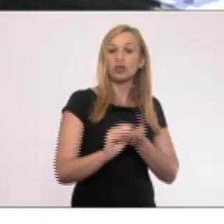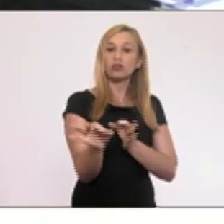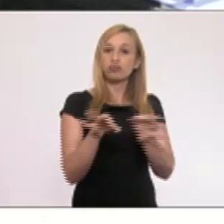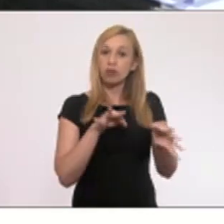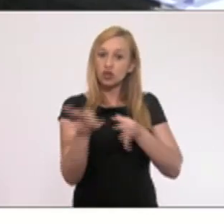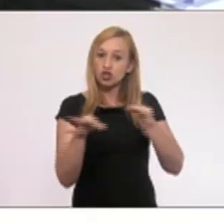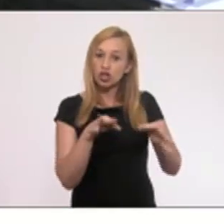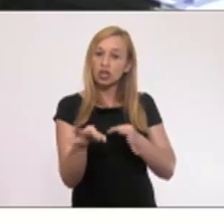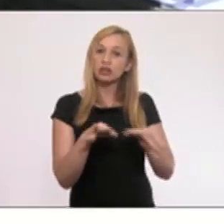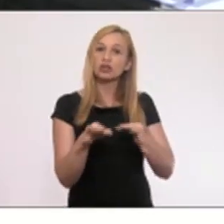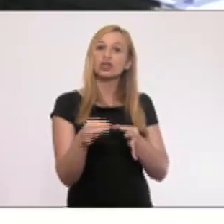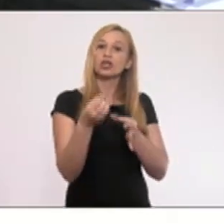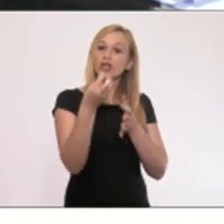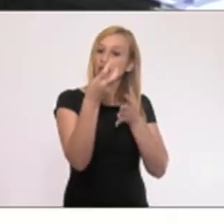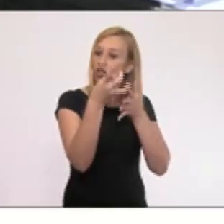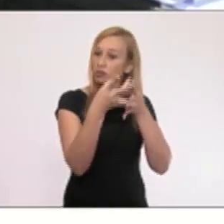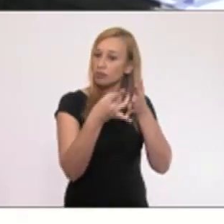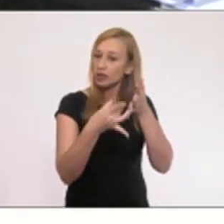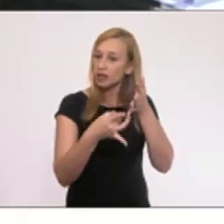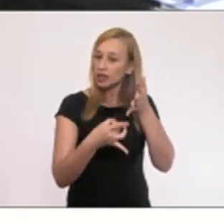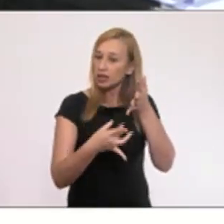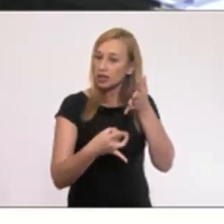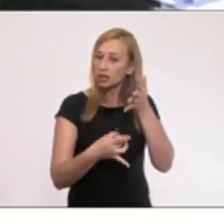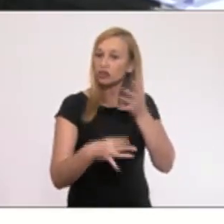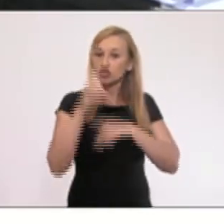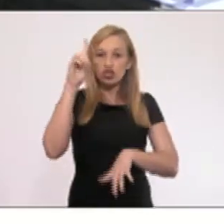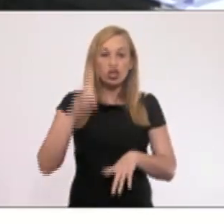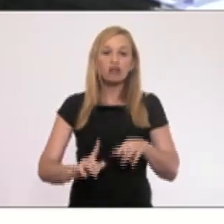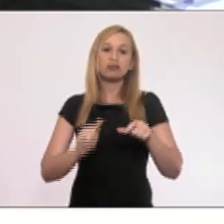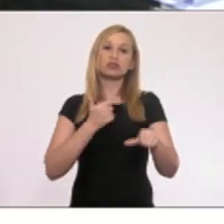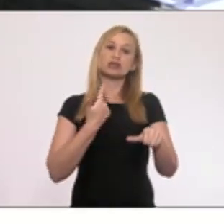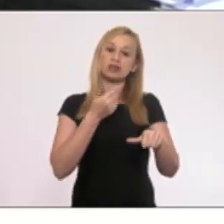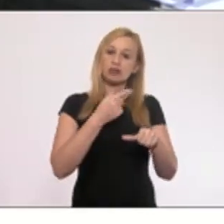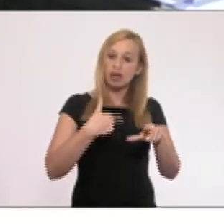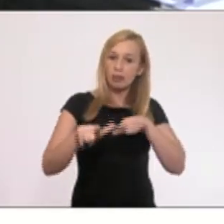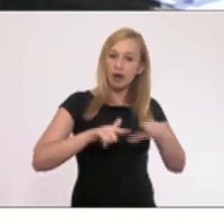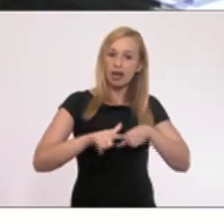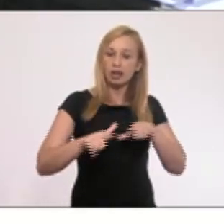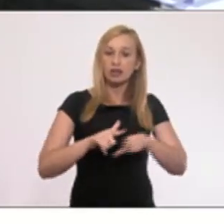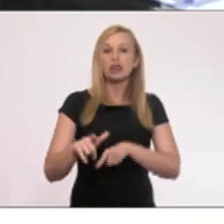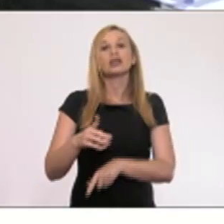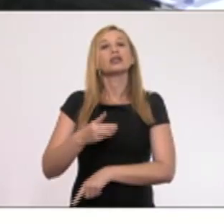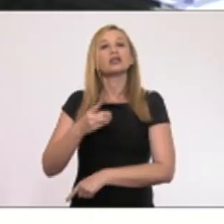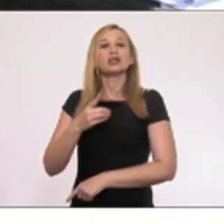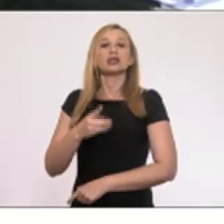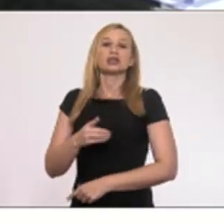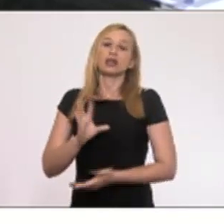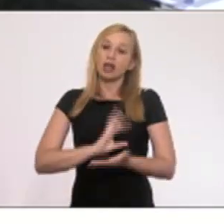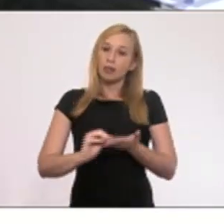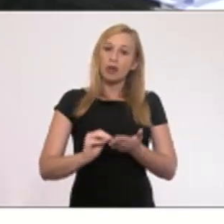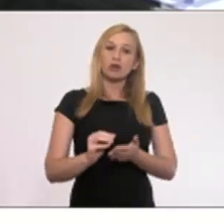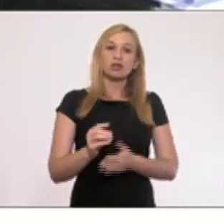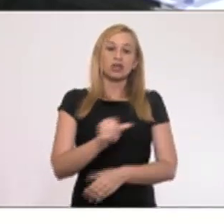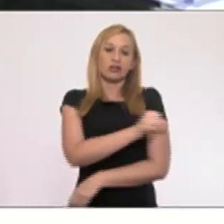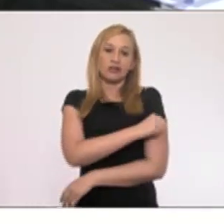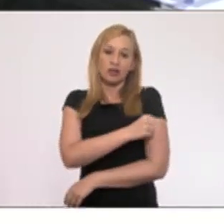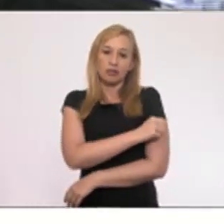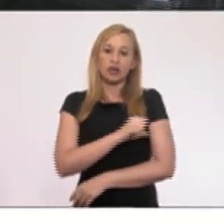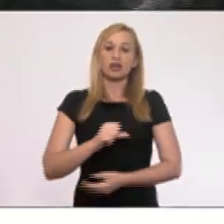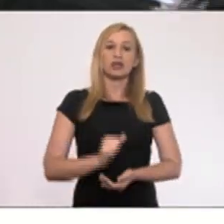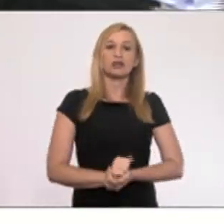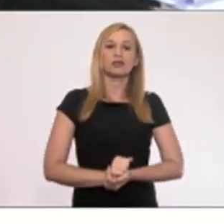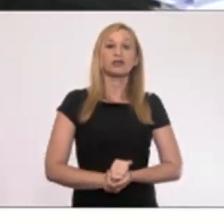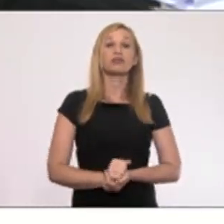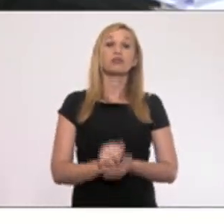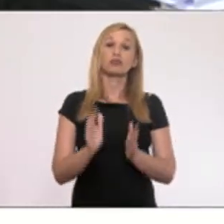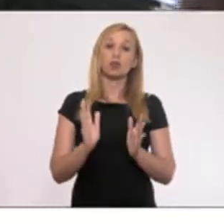projeto que trata de sucessão trabalhista, esse que está na pauta de autoria da deputada enfermeira Rejane. Projeto esse que